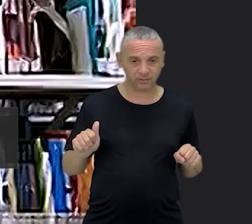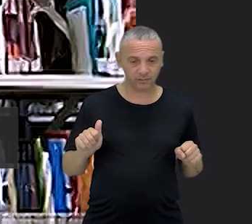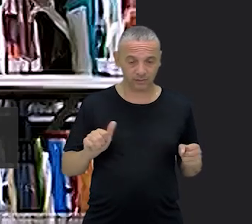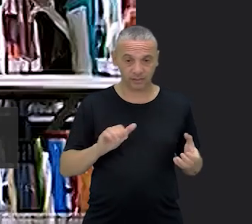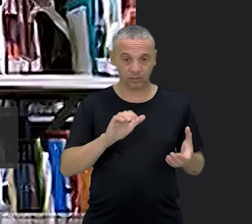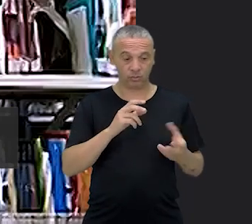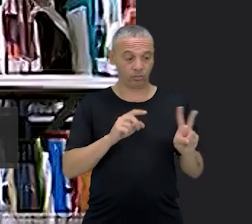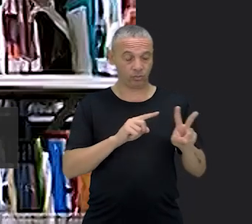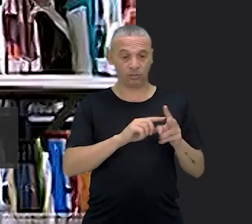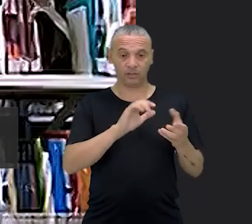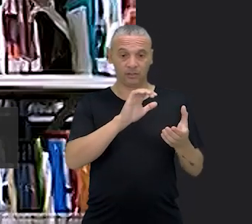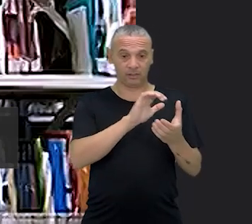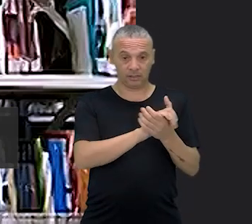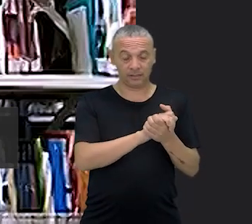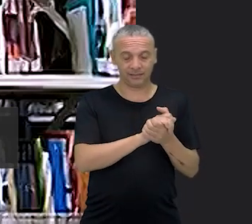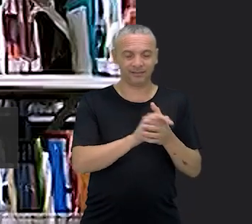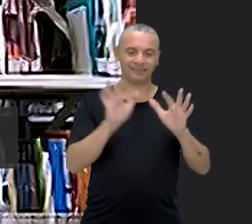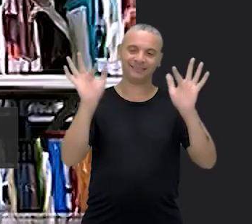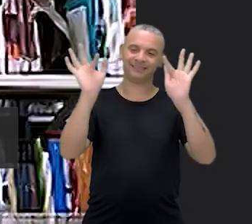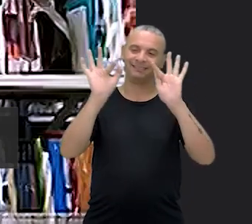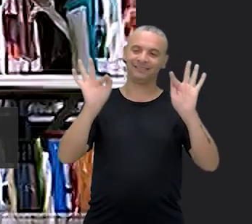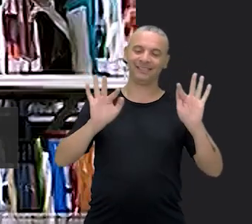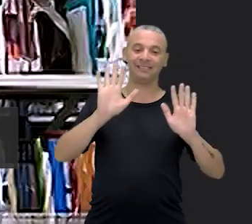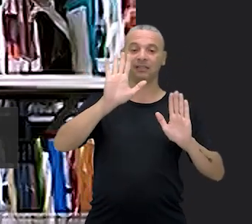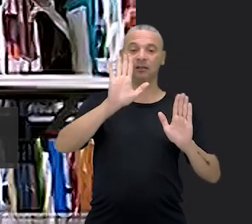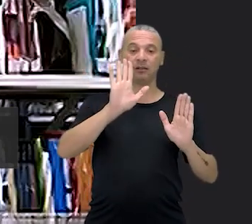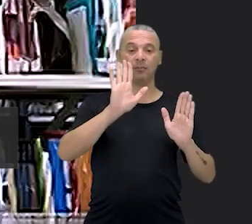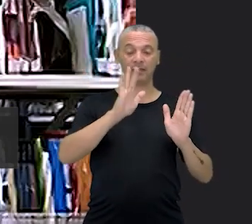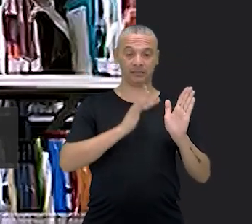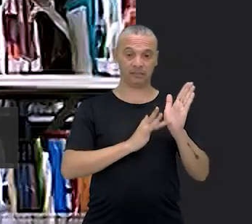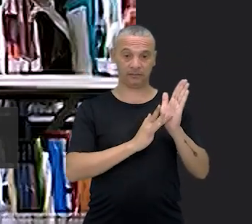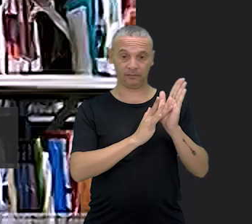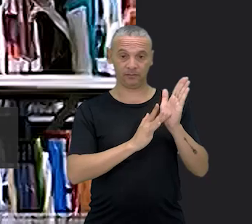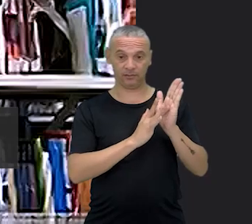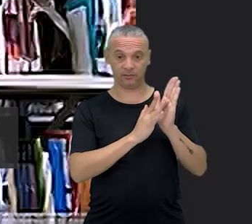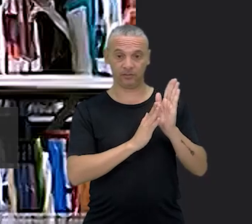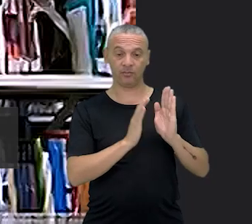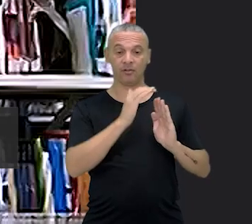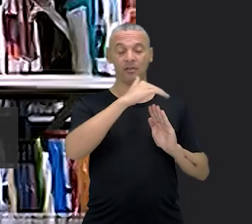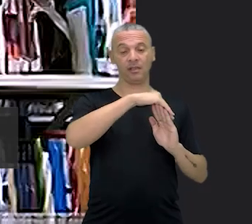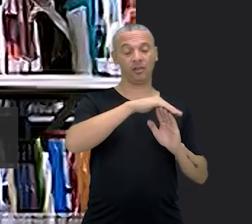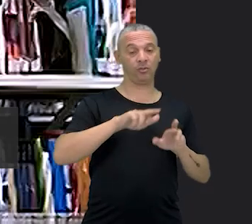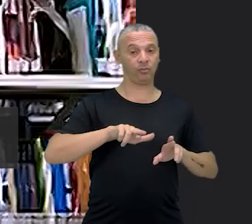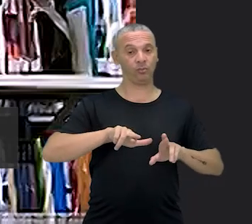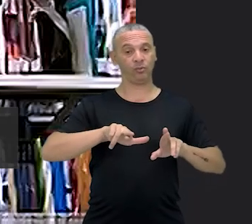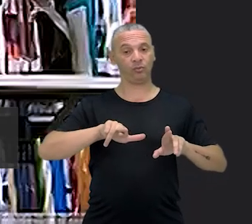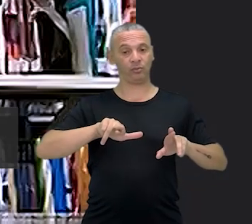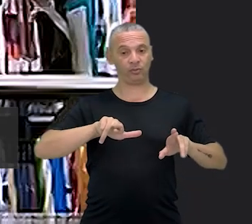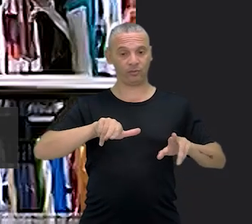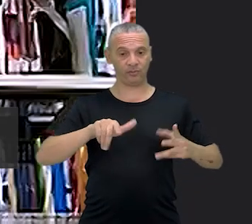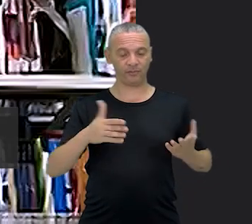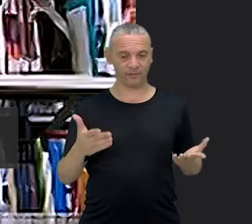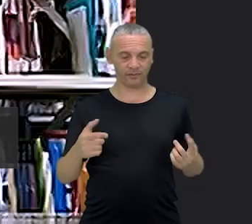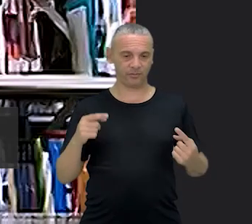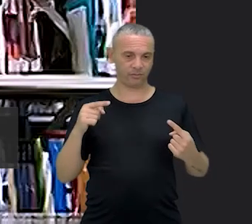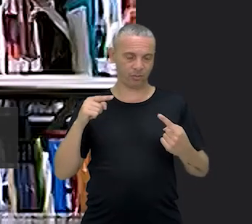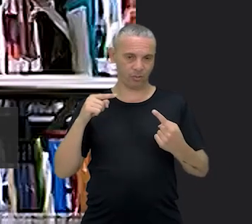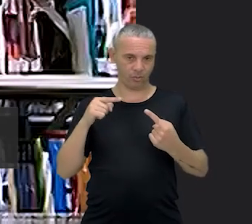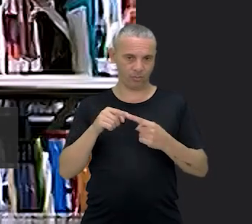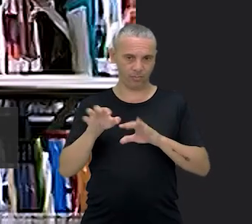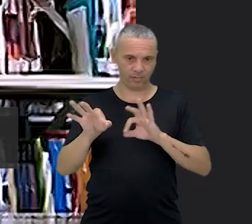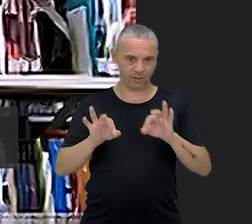casal realmente feliz, mas que, na verdade, era uma prisão. Mas esse momento serviu para